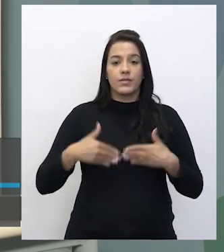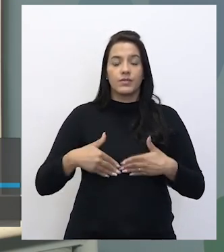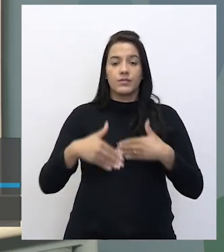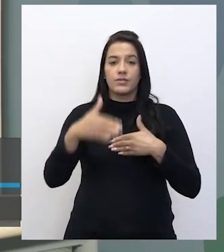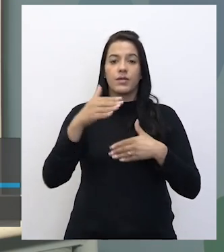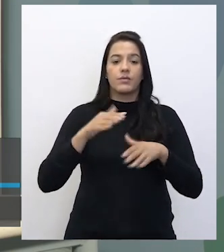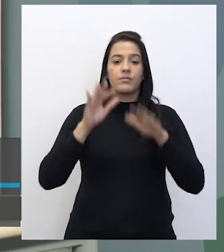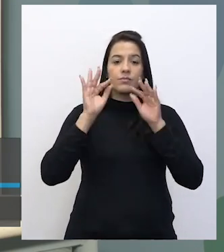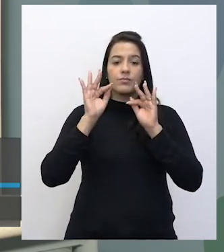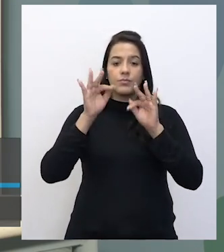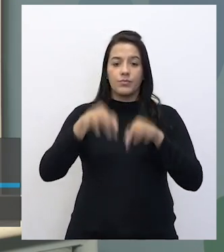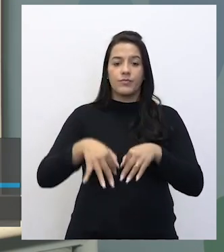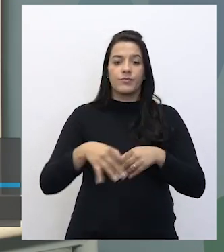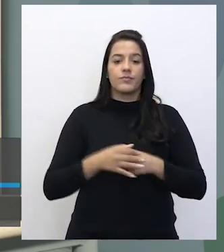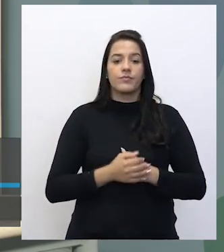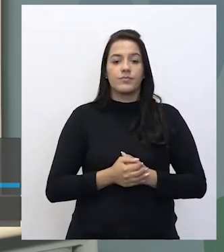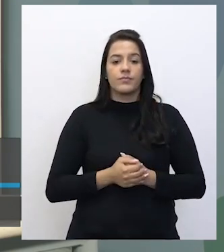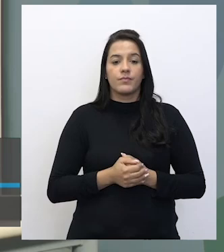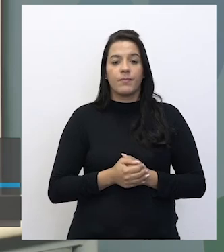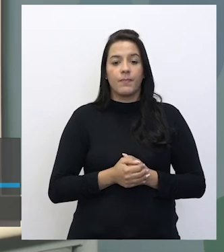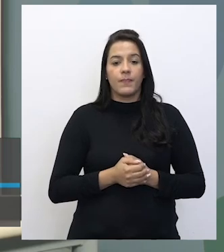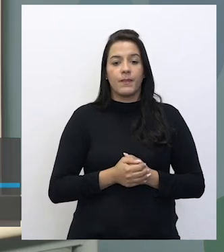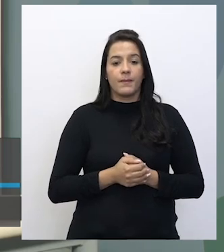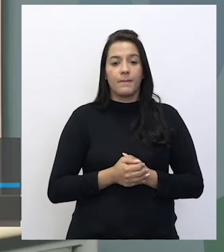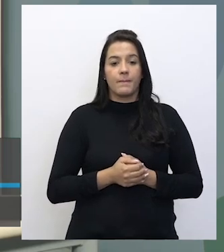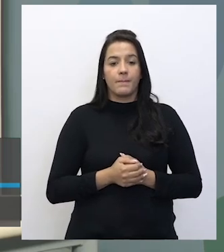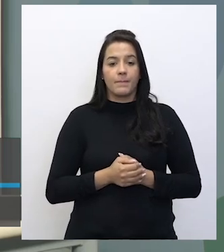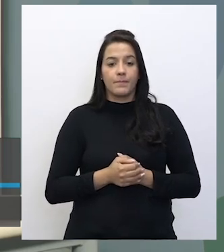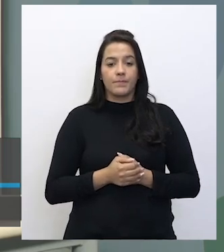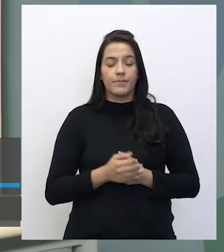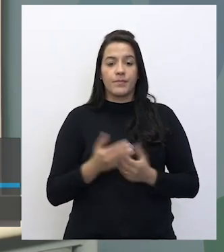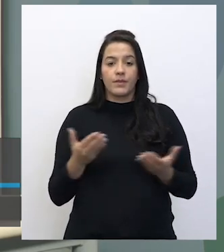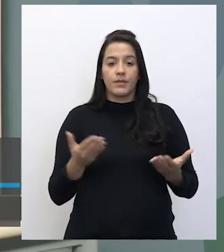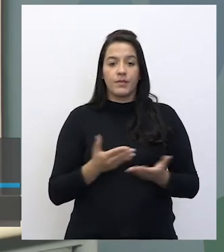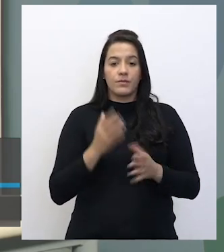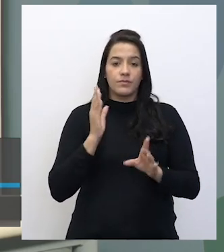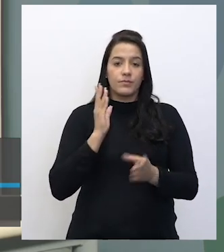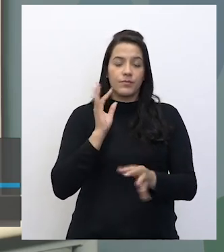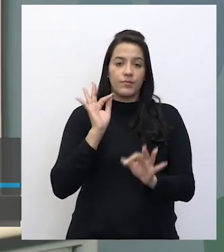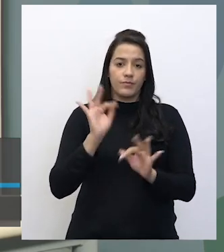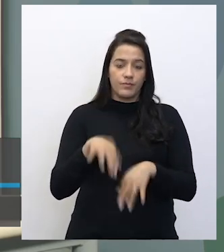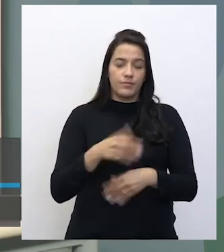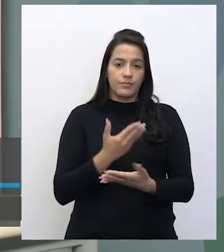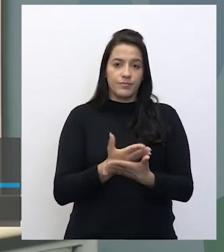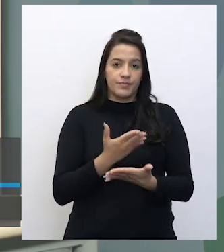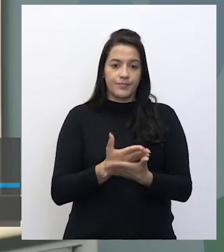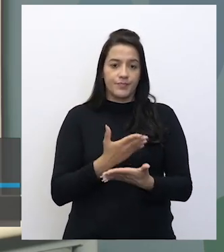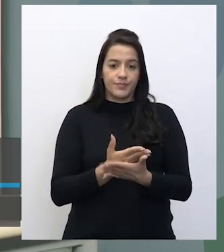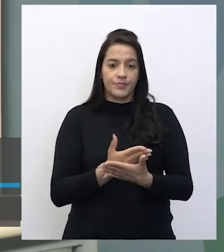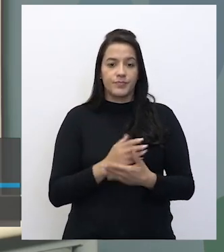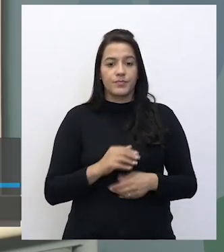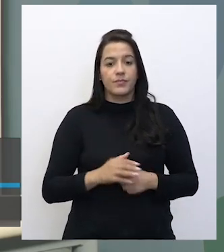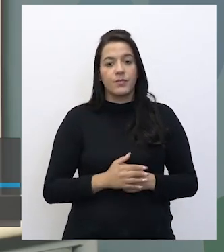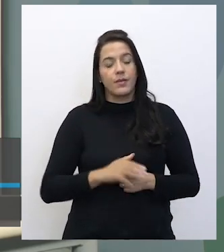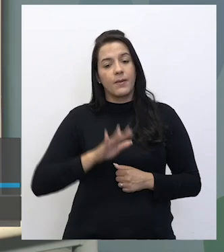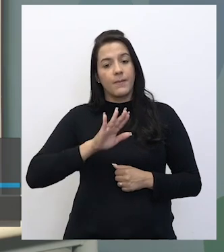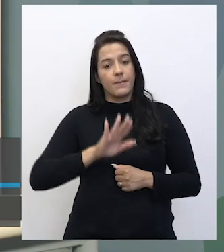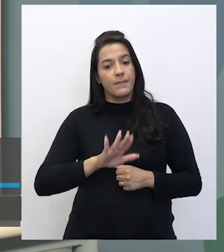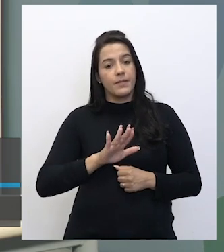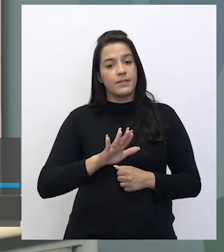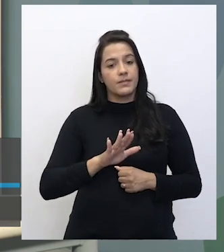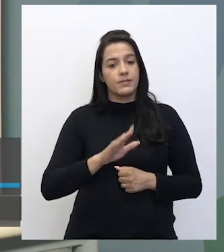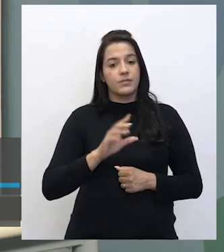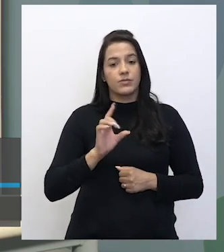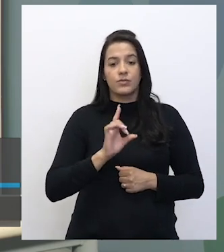encaminhando o nosso encontro para o final da aula, né? Mas não